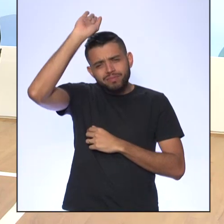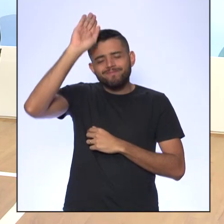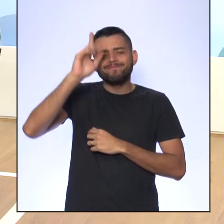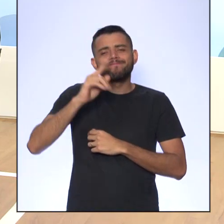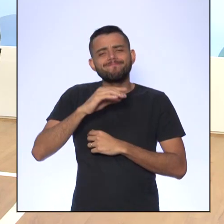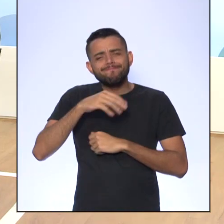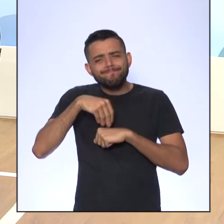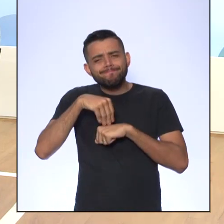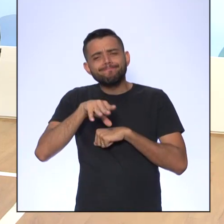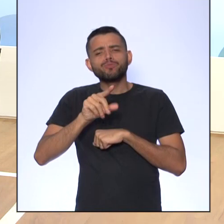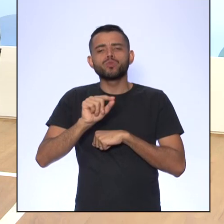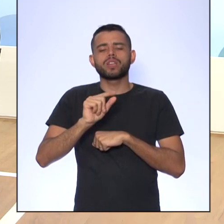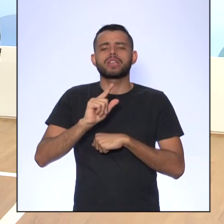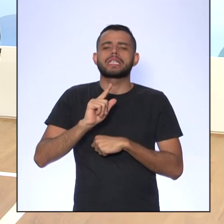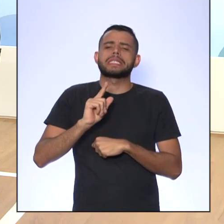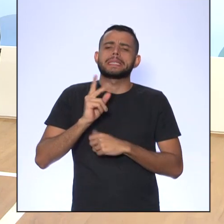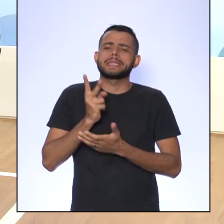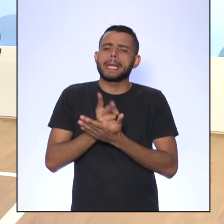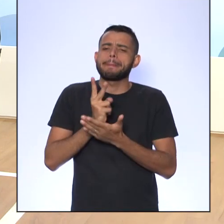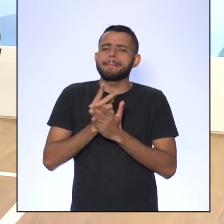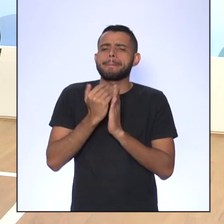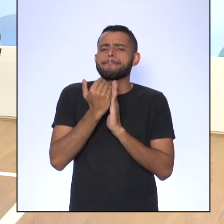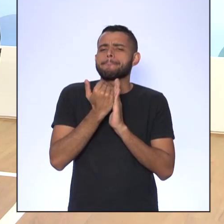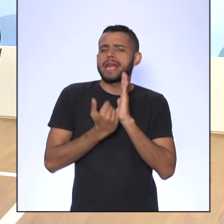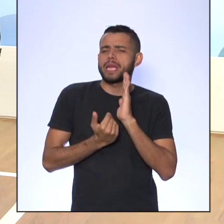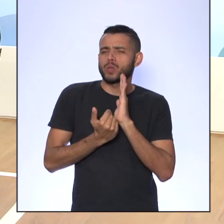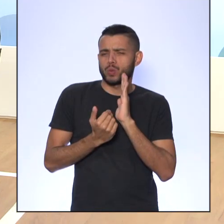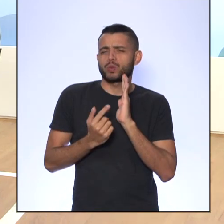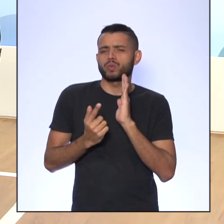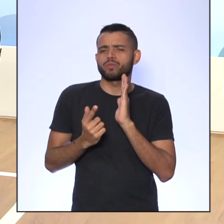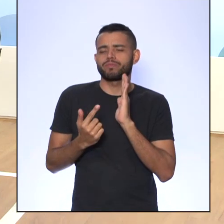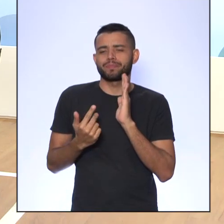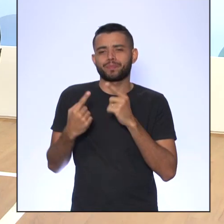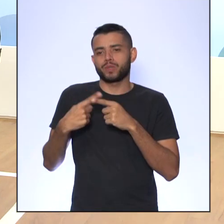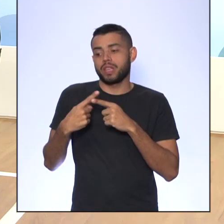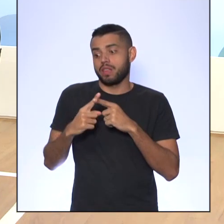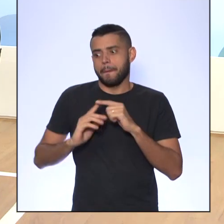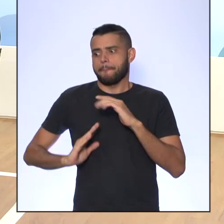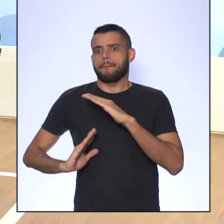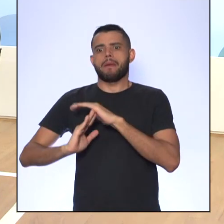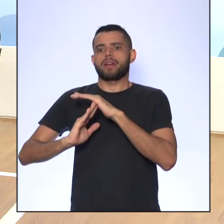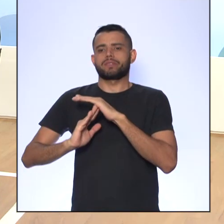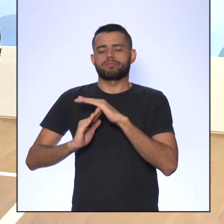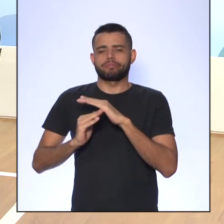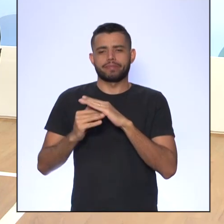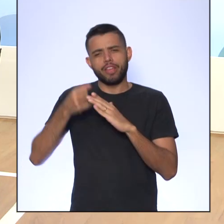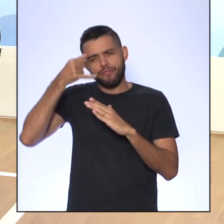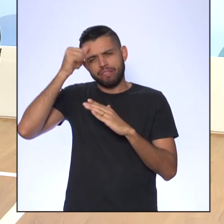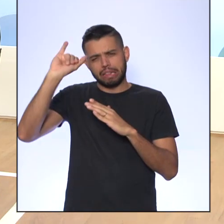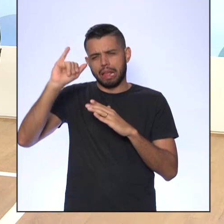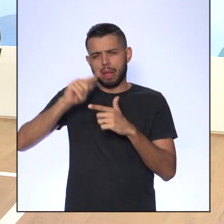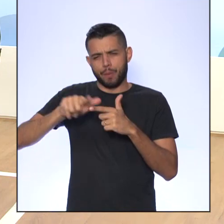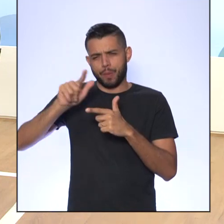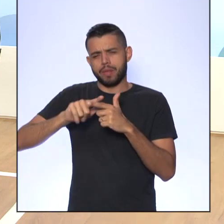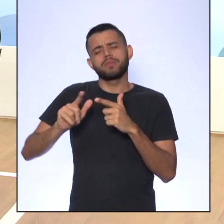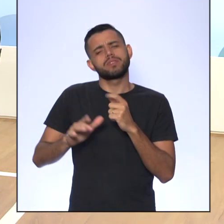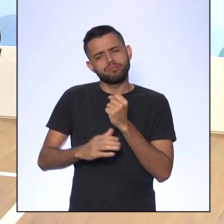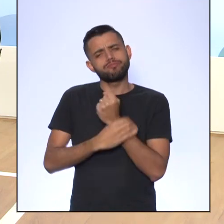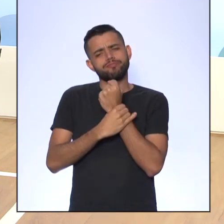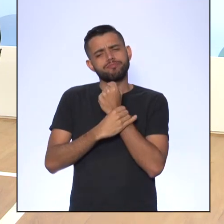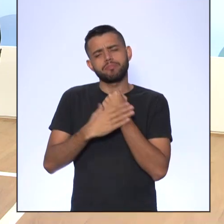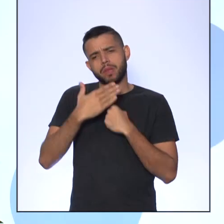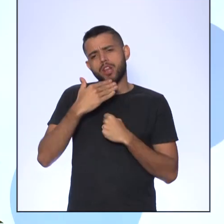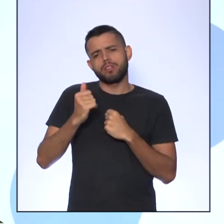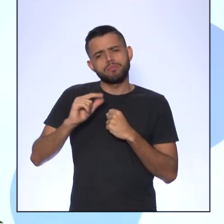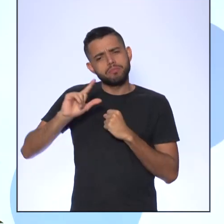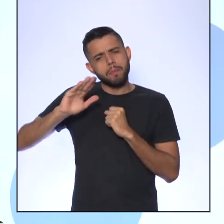sugerindo sempre ter uma margem um pouco abaixo do que pode ser o total, para ter essa margem de segurança, né? Beleza,